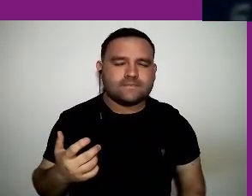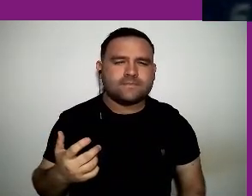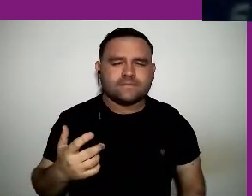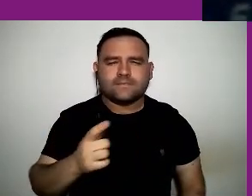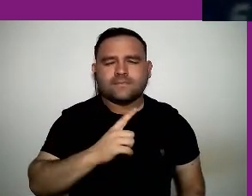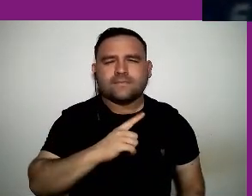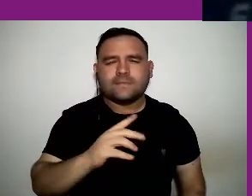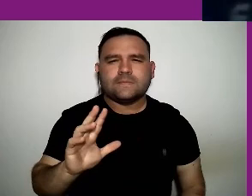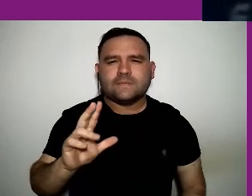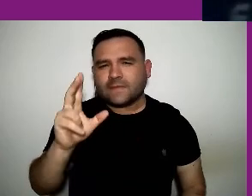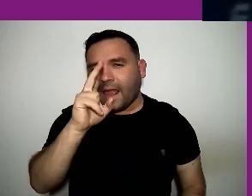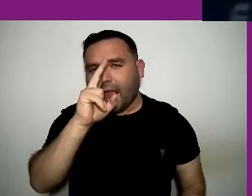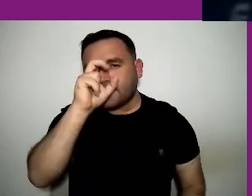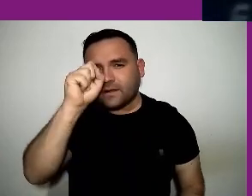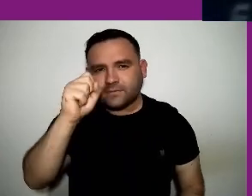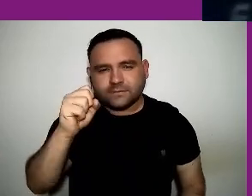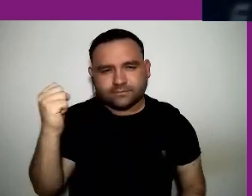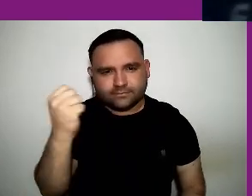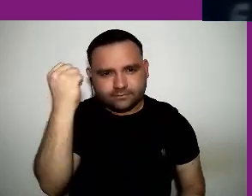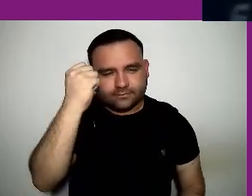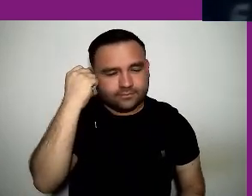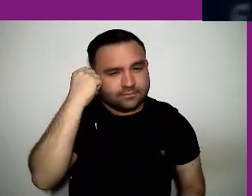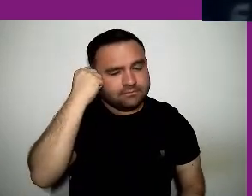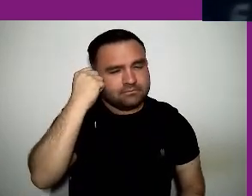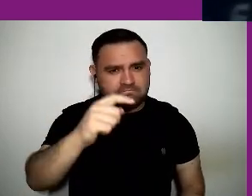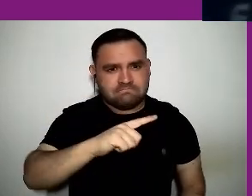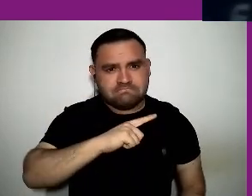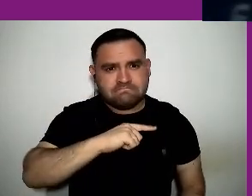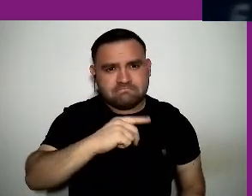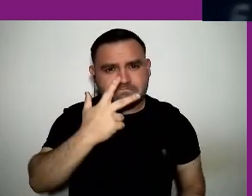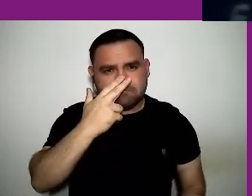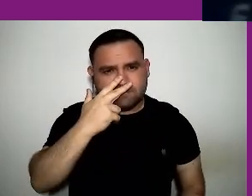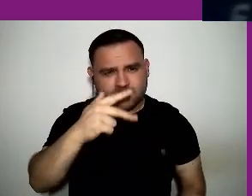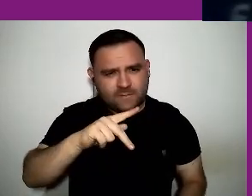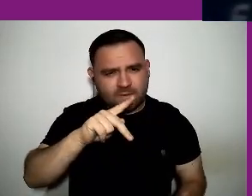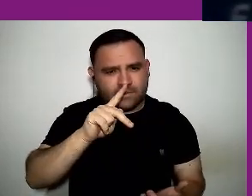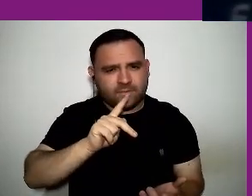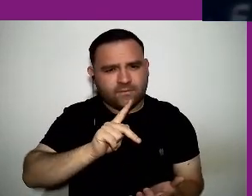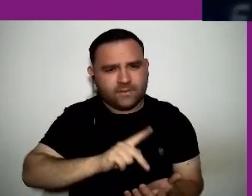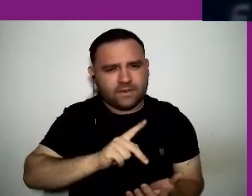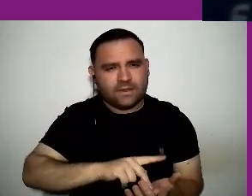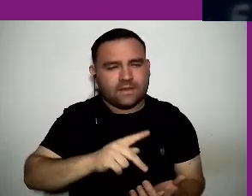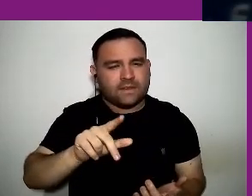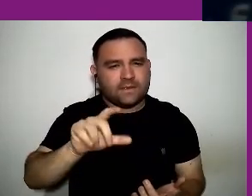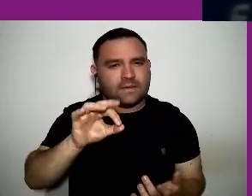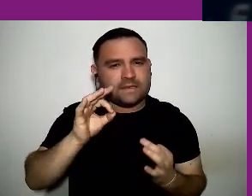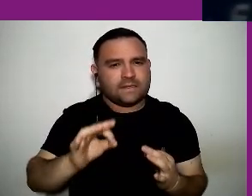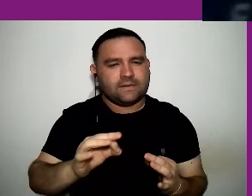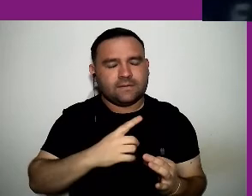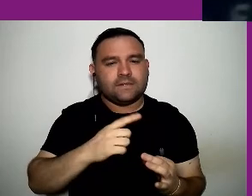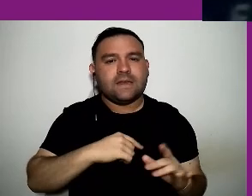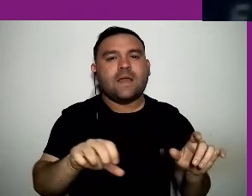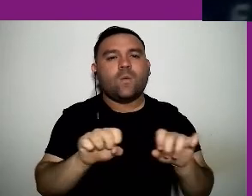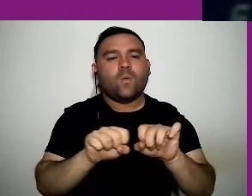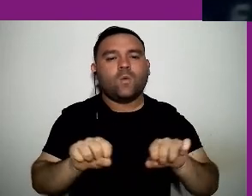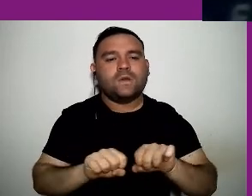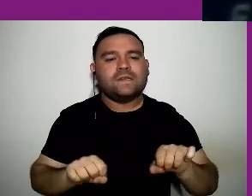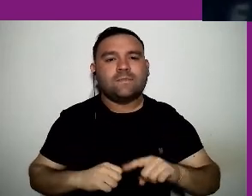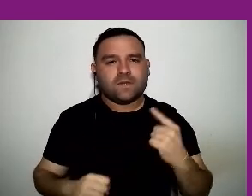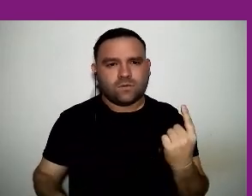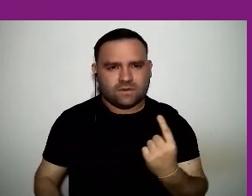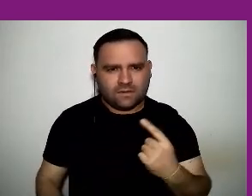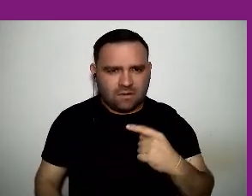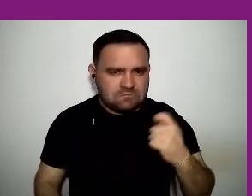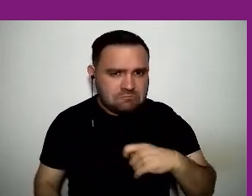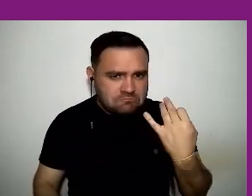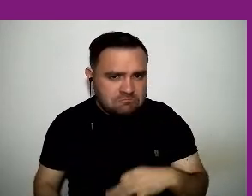nos casos graves, tem a impressão de que esta é realmente uma boa opção, usar esses sistemas